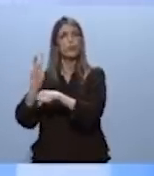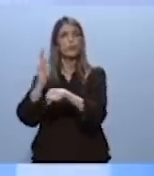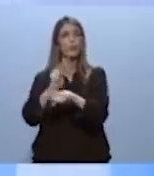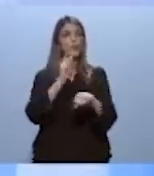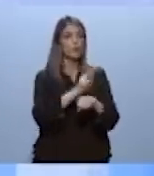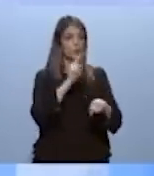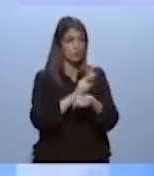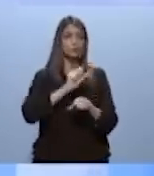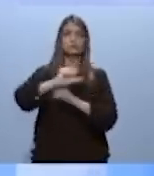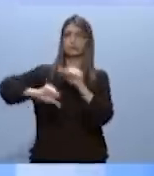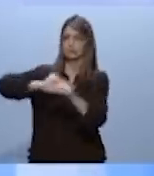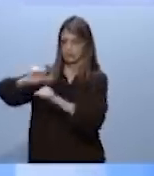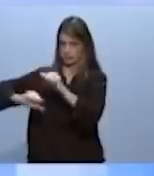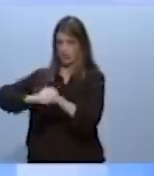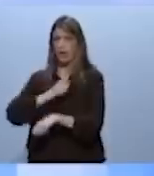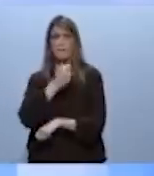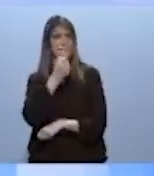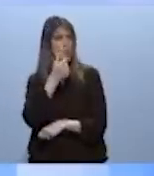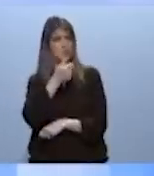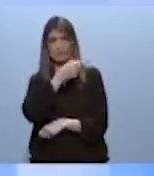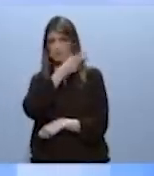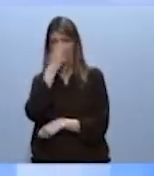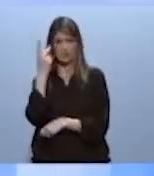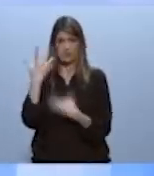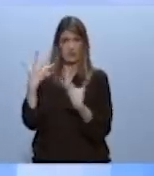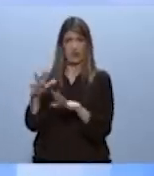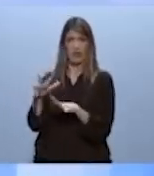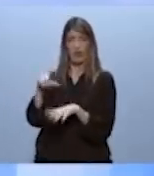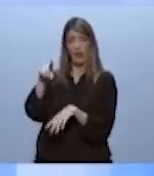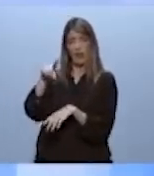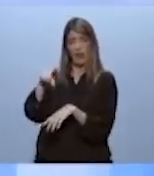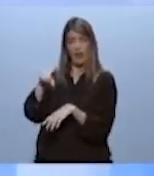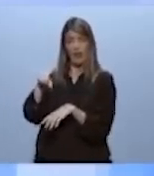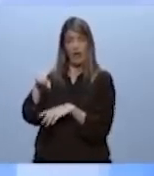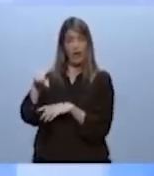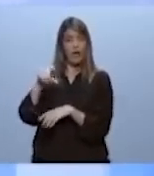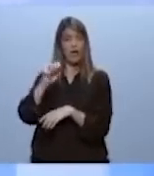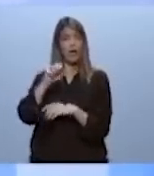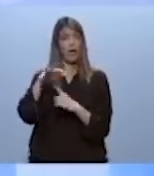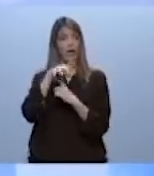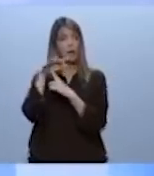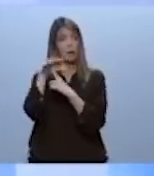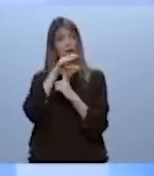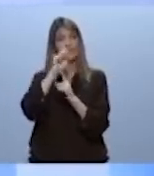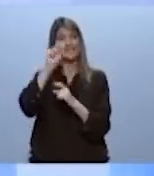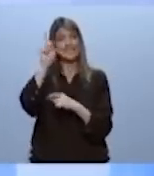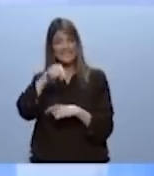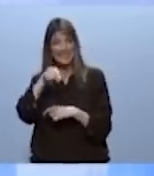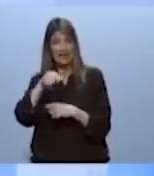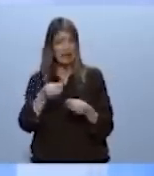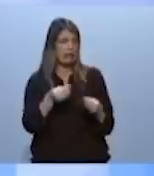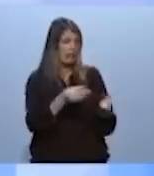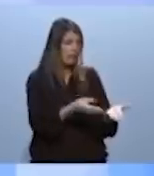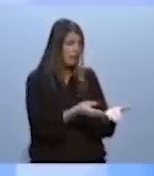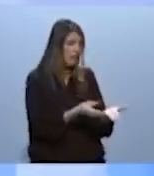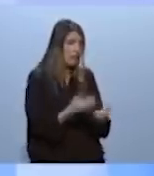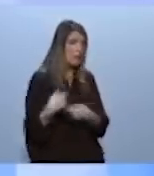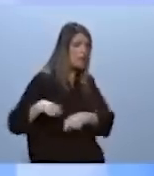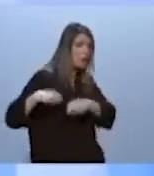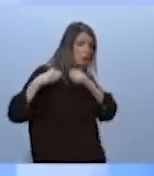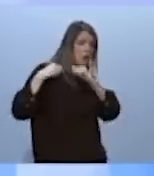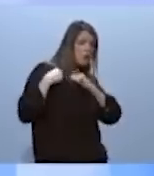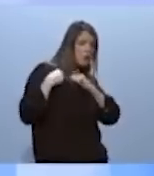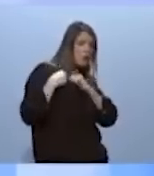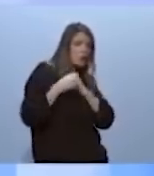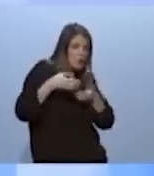equipamentos sociais isso é uma coisa que poucas pessoas têm coragem de dizer a Praça da Sé não é local para você dar uma sopa e um cobertor a rua